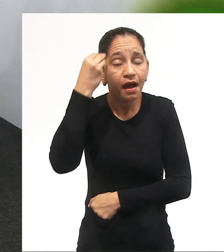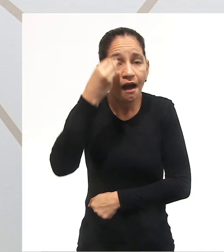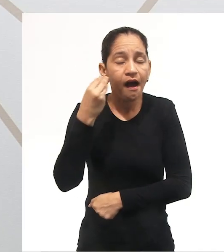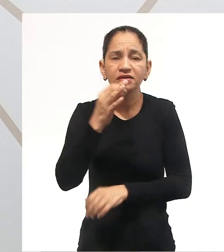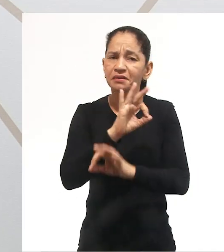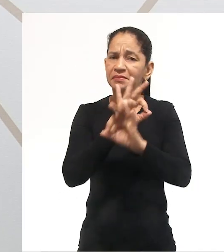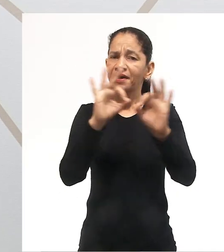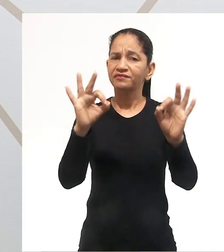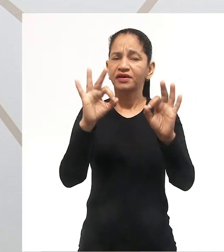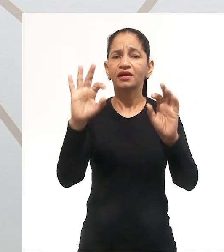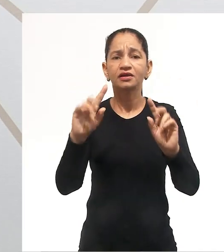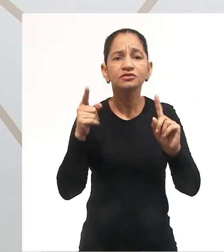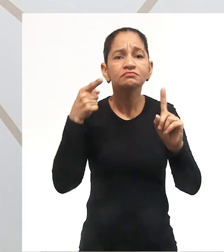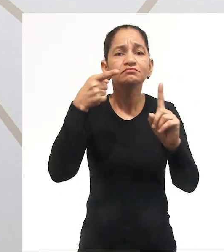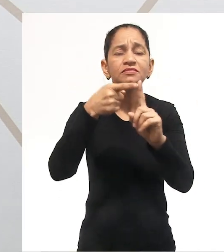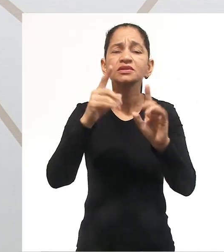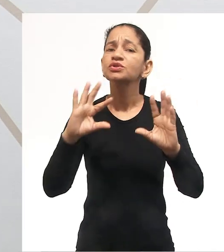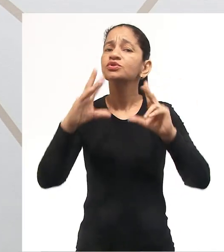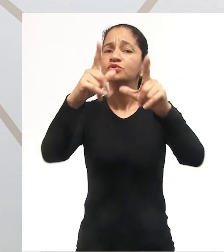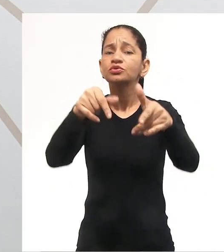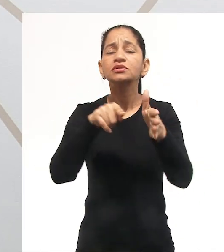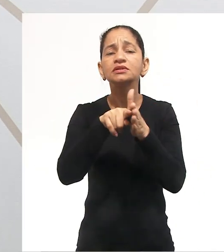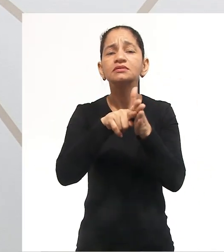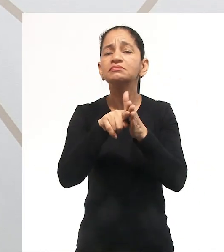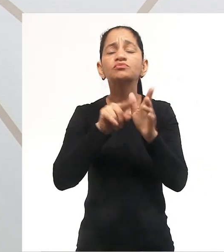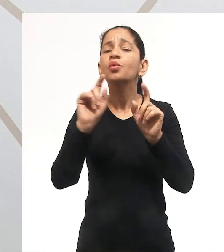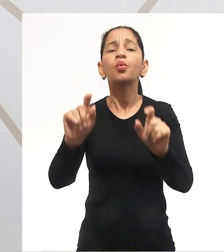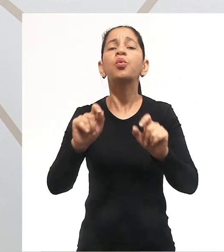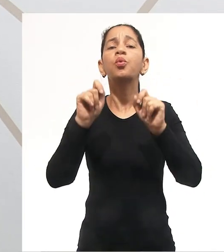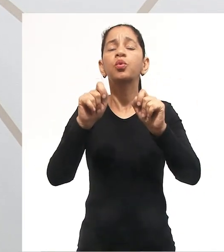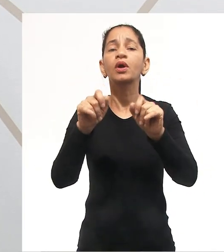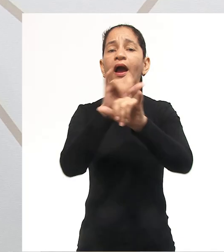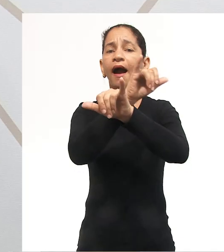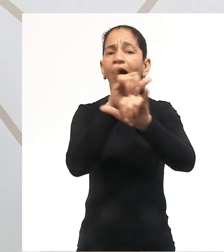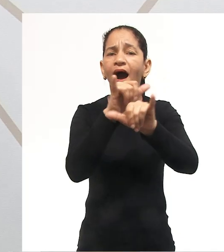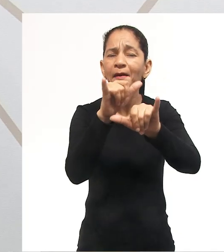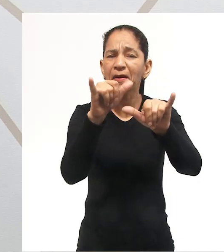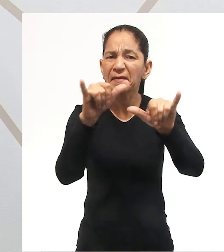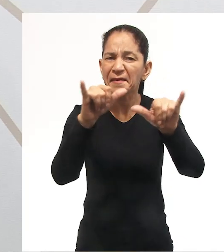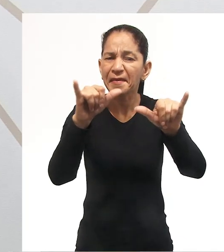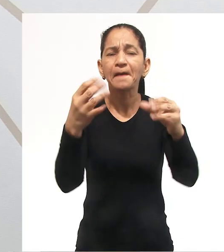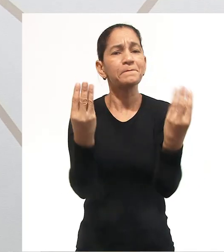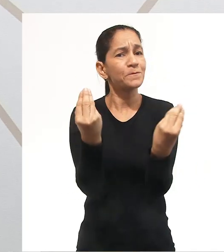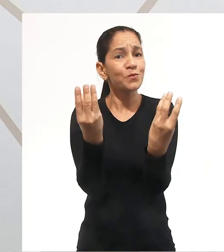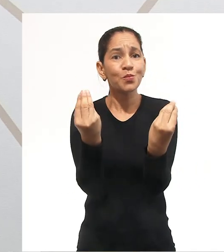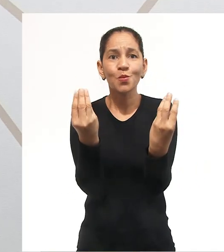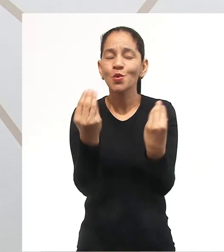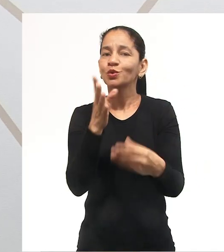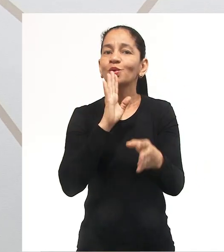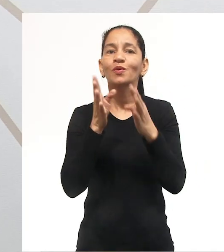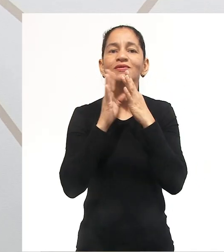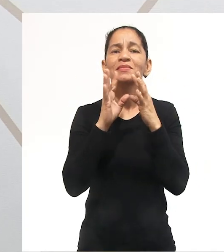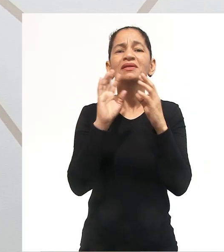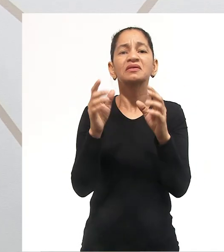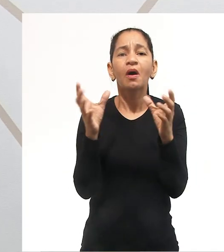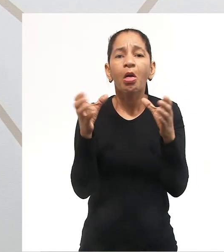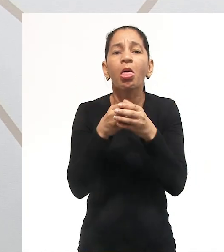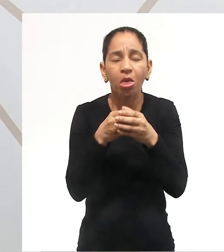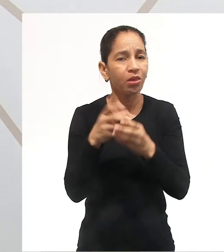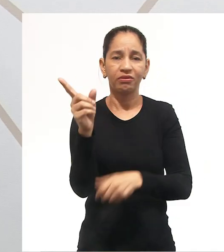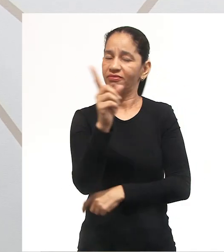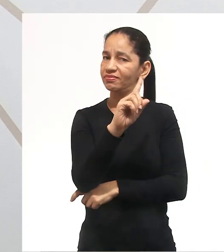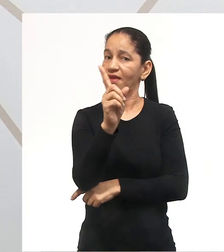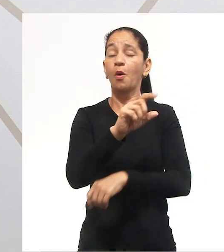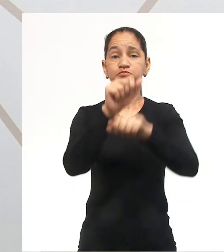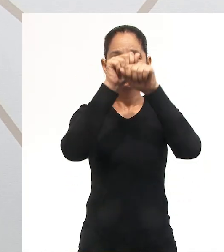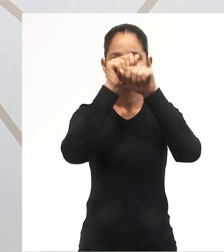Por quê? Porque a intenção de toda pesquisa é divulgar o conhecimento. produzir conhecimento para divulgar esse